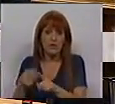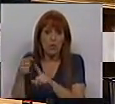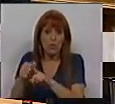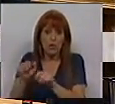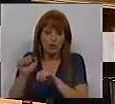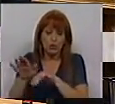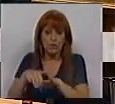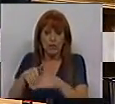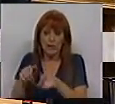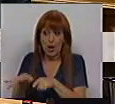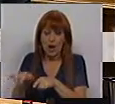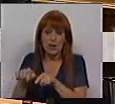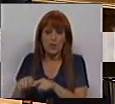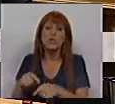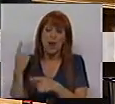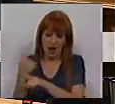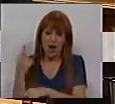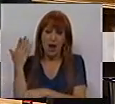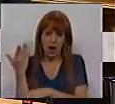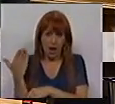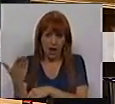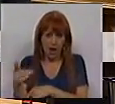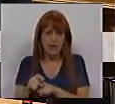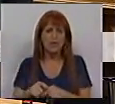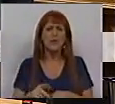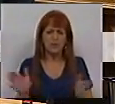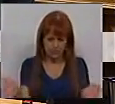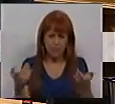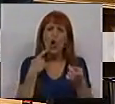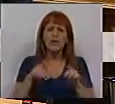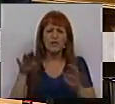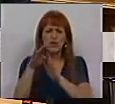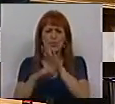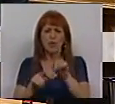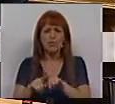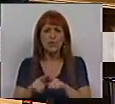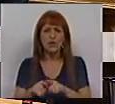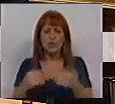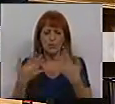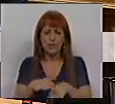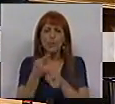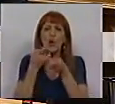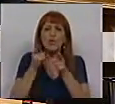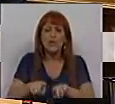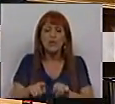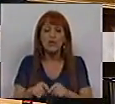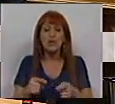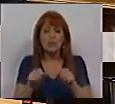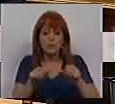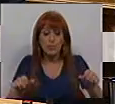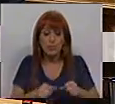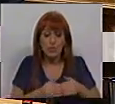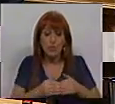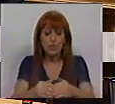combate feito a este nível, continuam a persistir, que reative os programas de reinserção e que sistematize